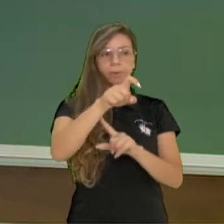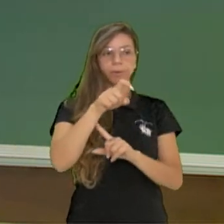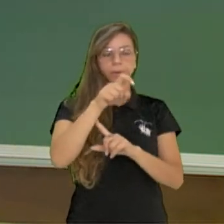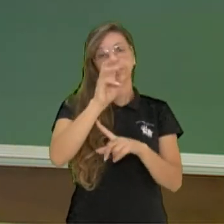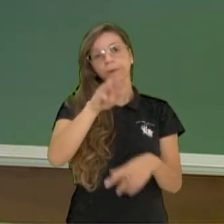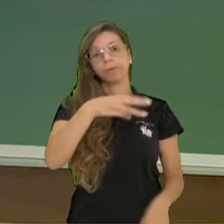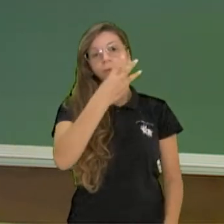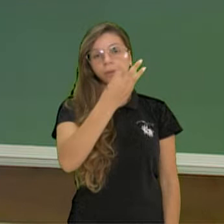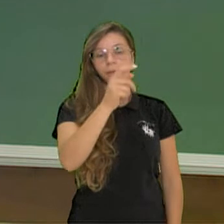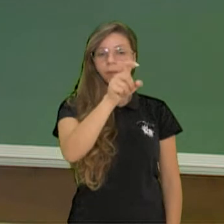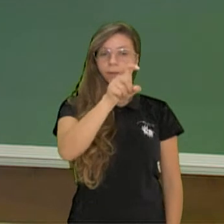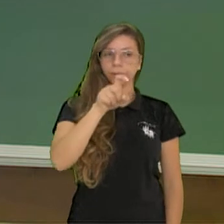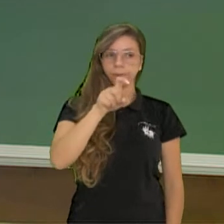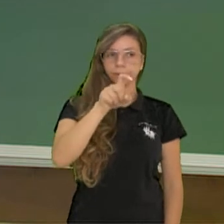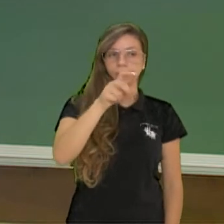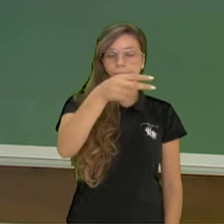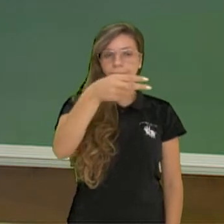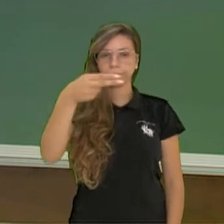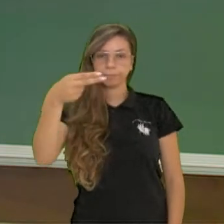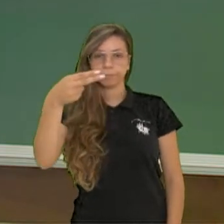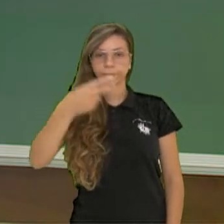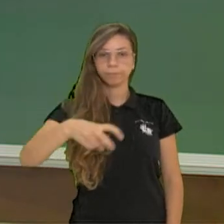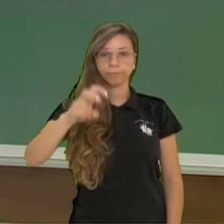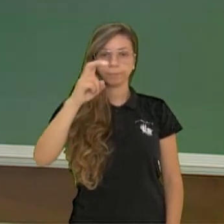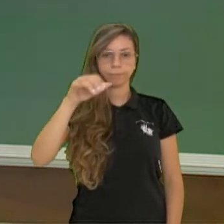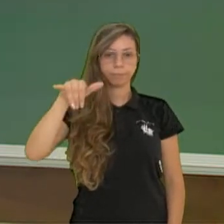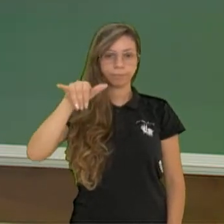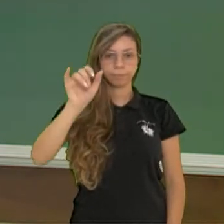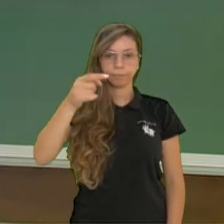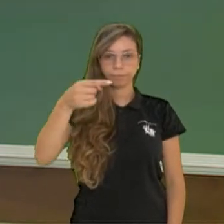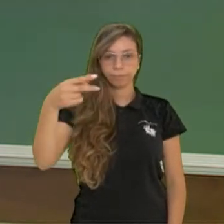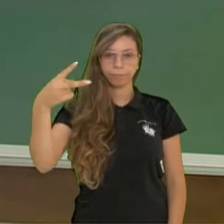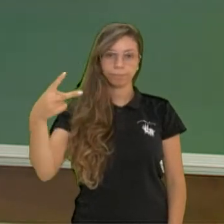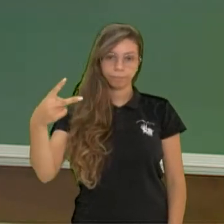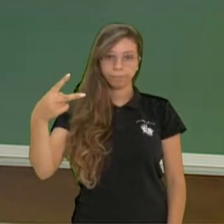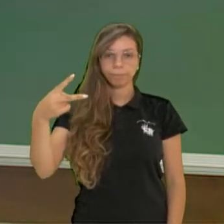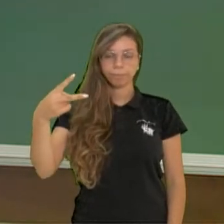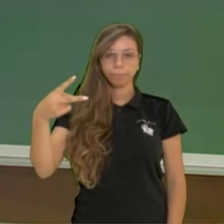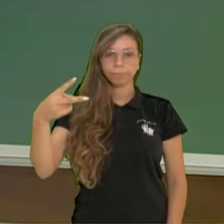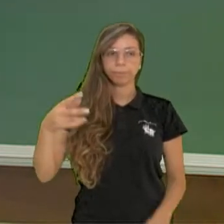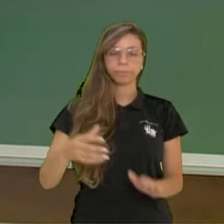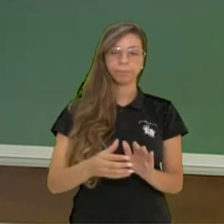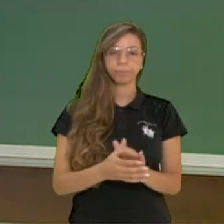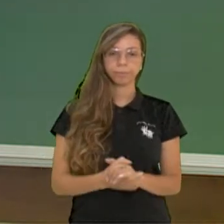3x igual a 5y menos 2.